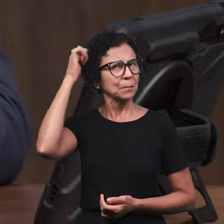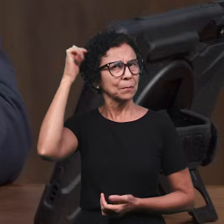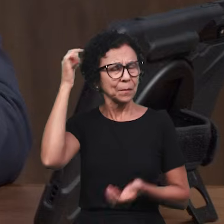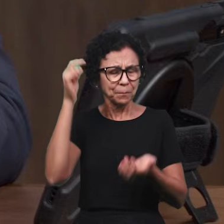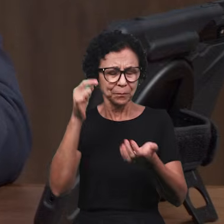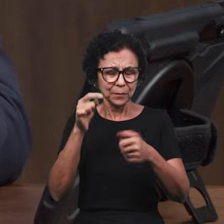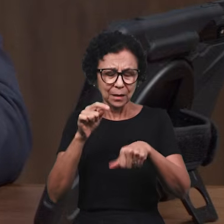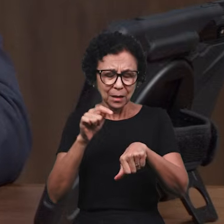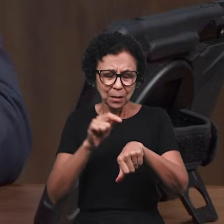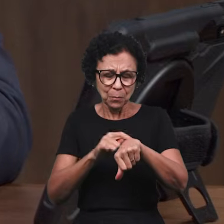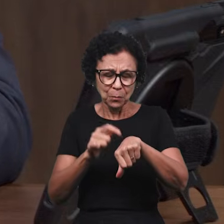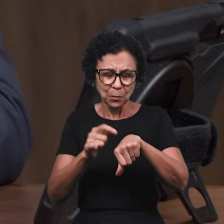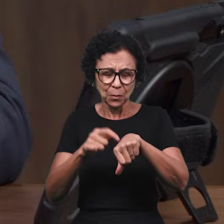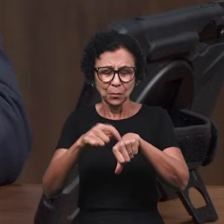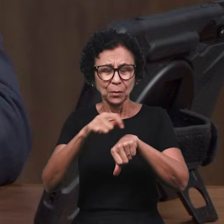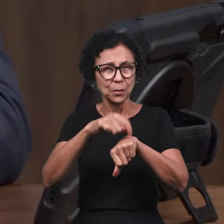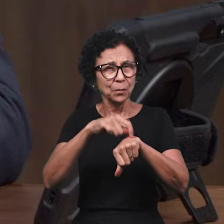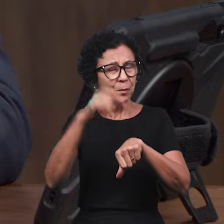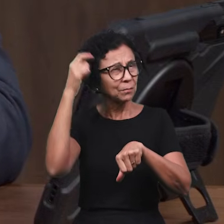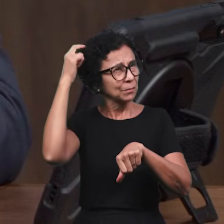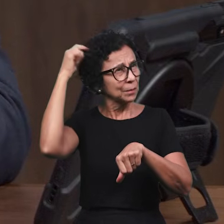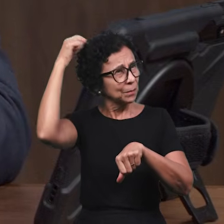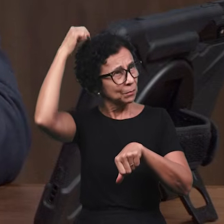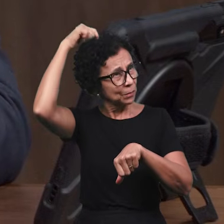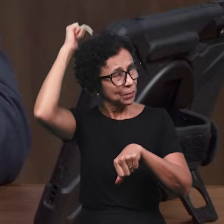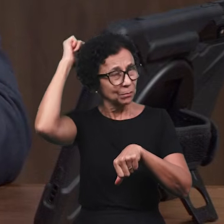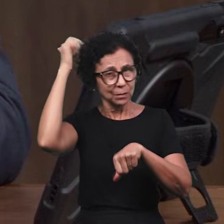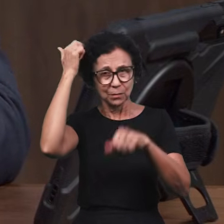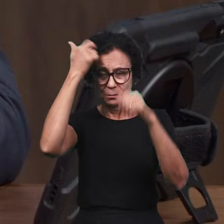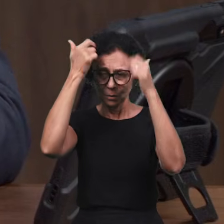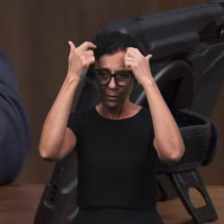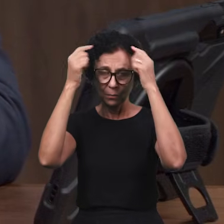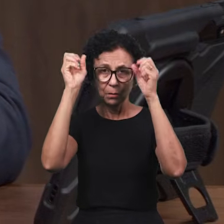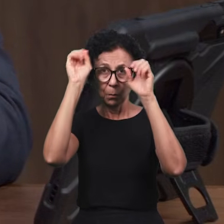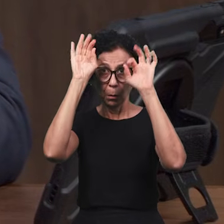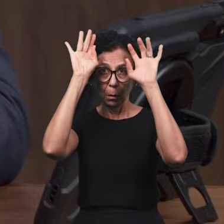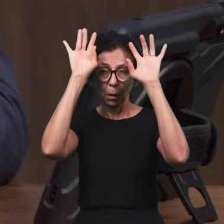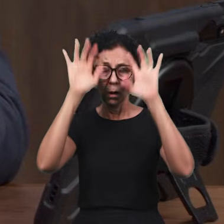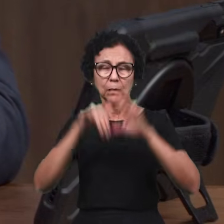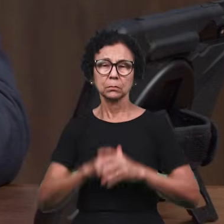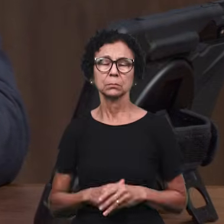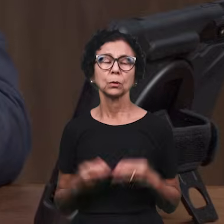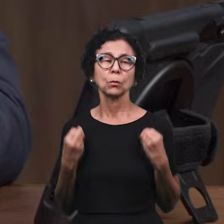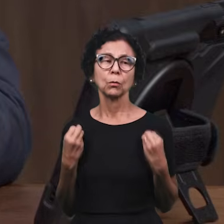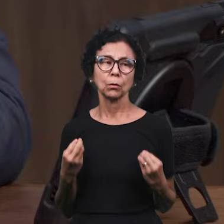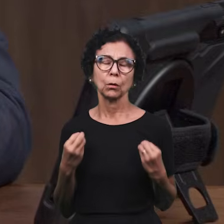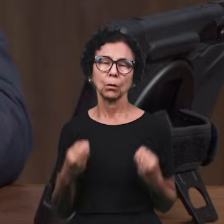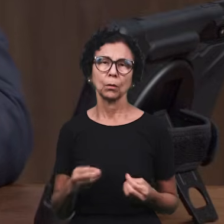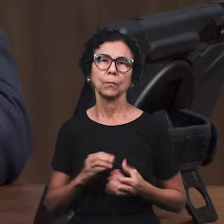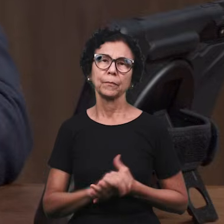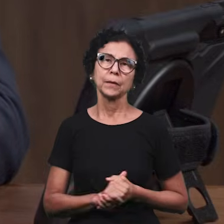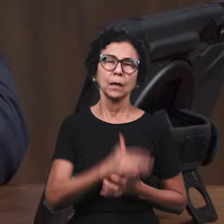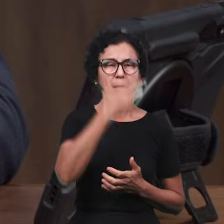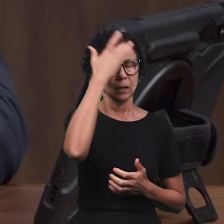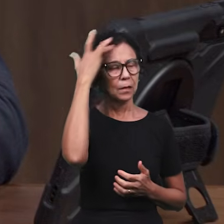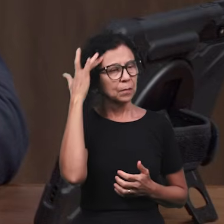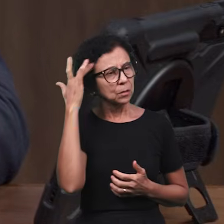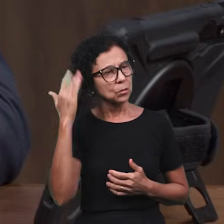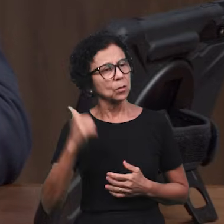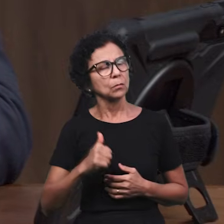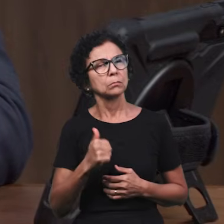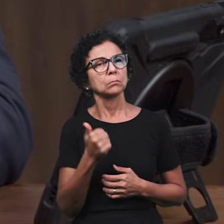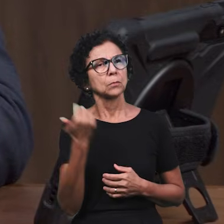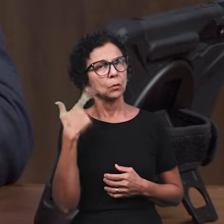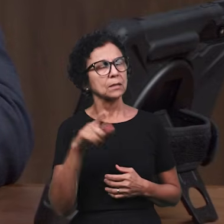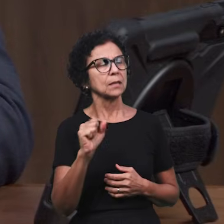paciente ele vai ser um bom candidato, não vai ser bom candidato? Tem paciente que vai ter sucesso, tem paciente que não vai ter sucesso,